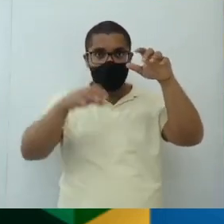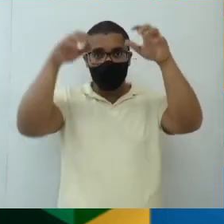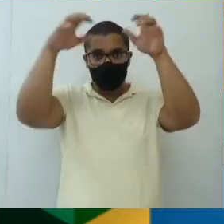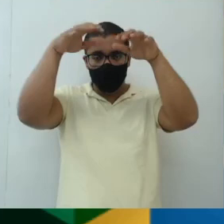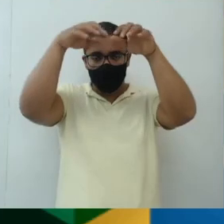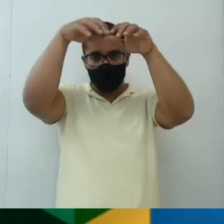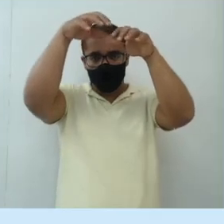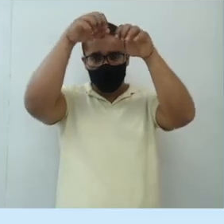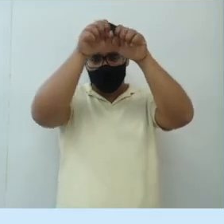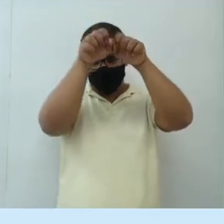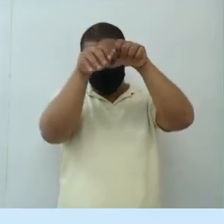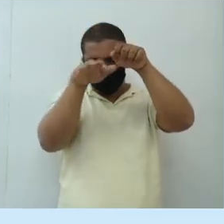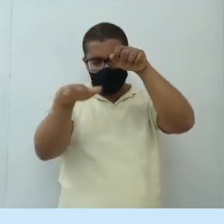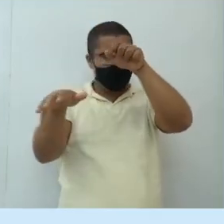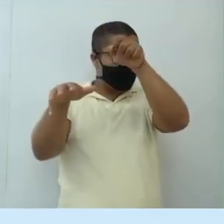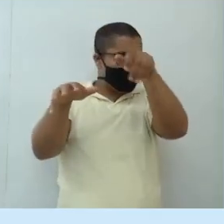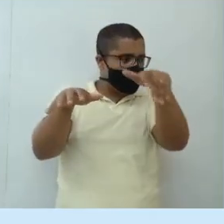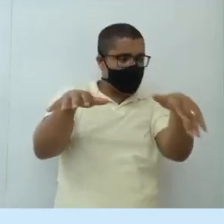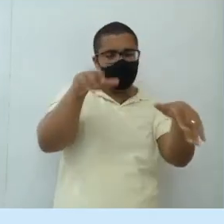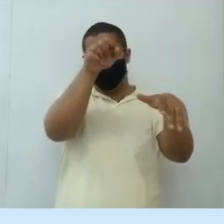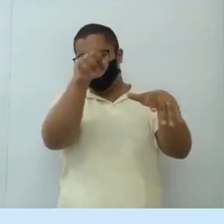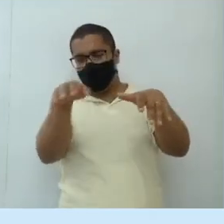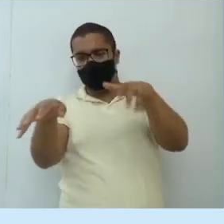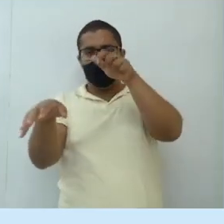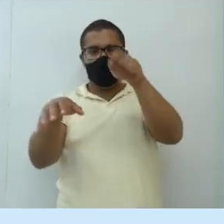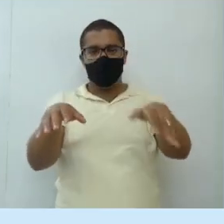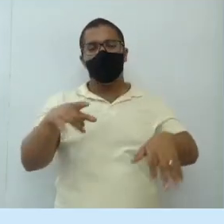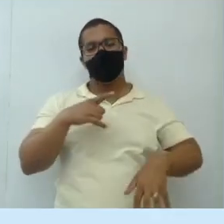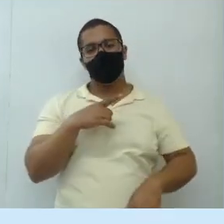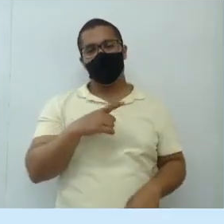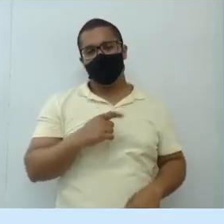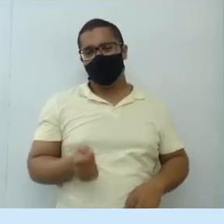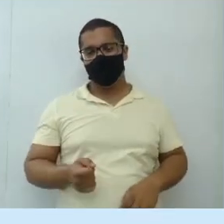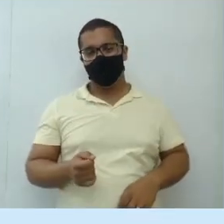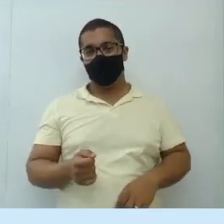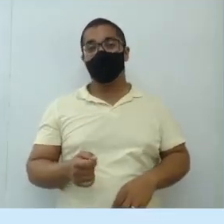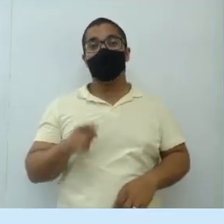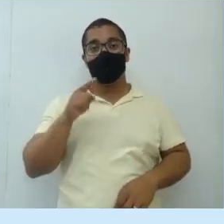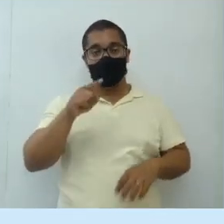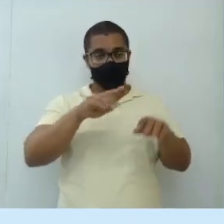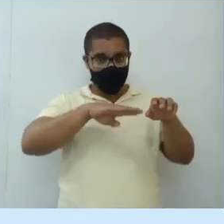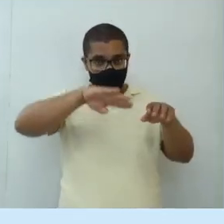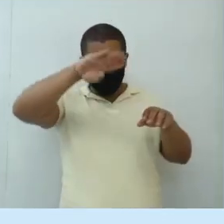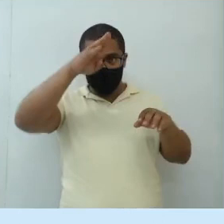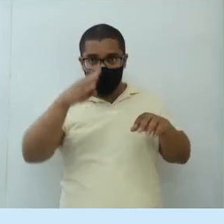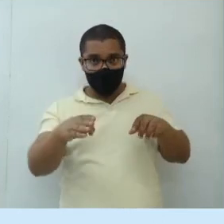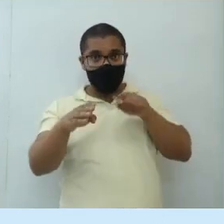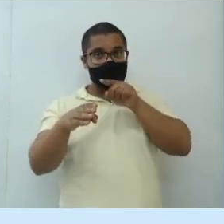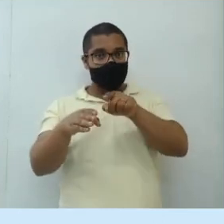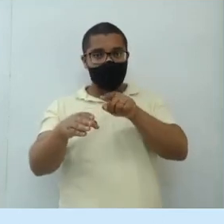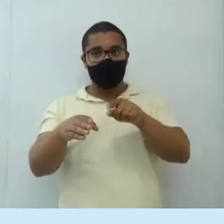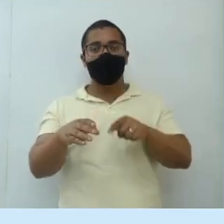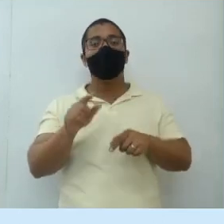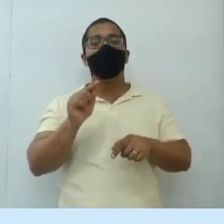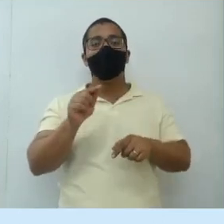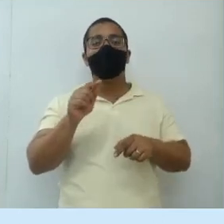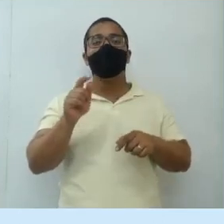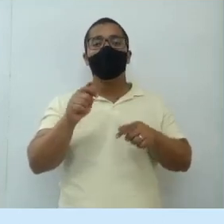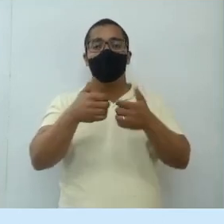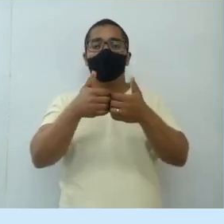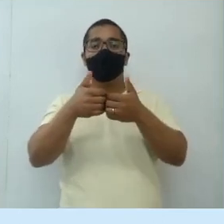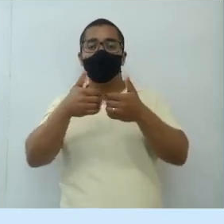vai fazendo escoamento a divisão das águas EA justamente essa zula de enterro meu e vai